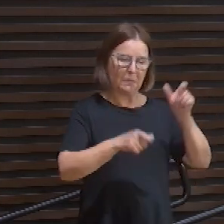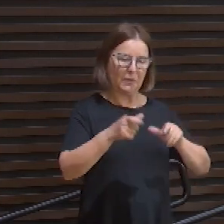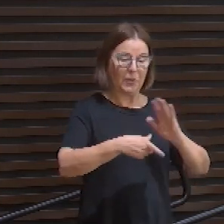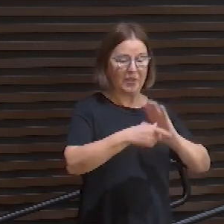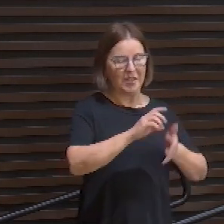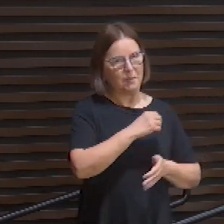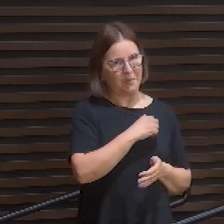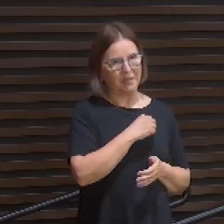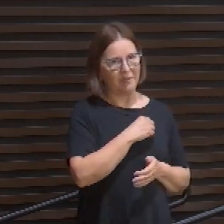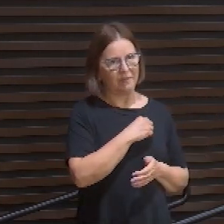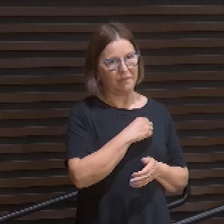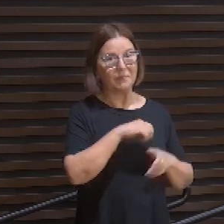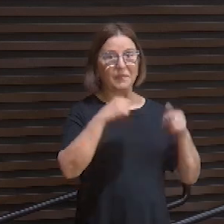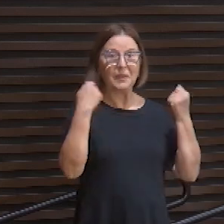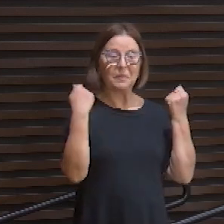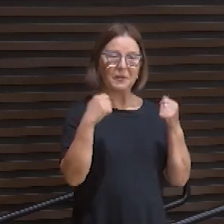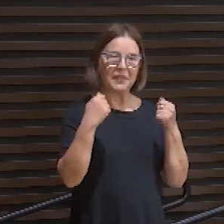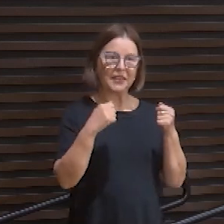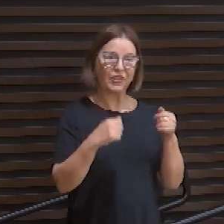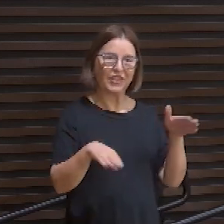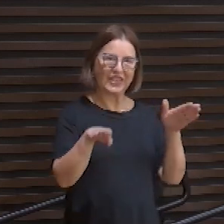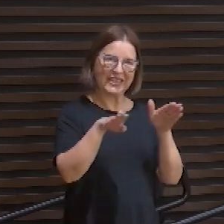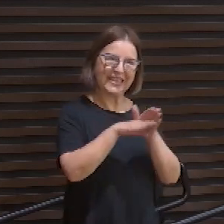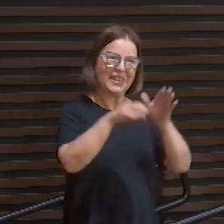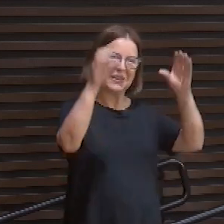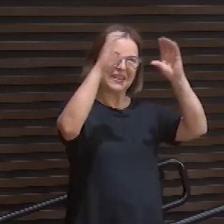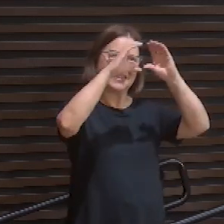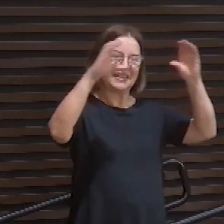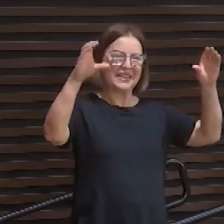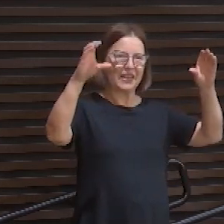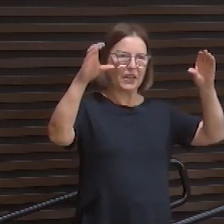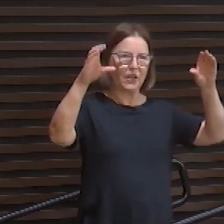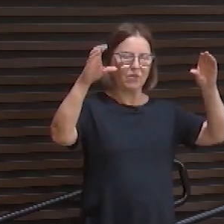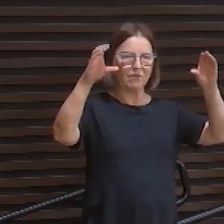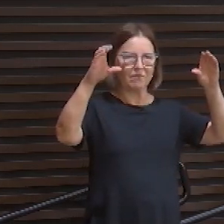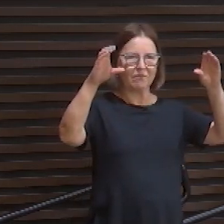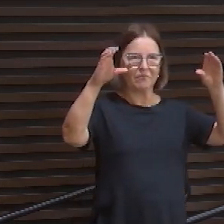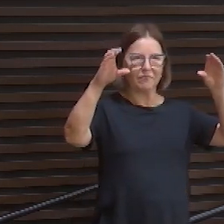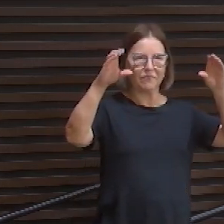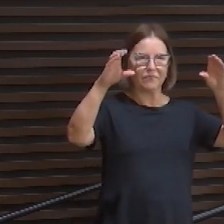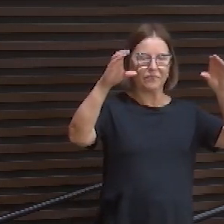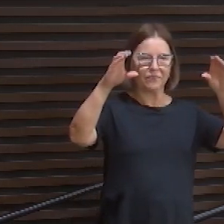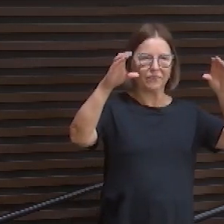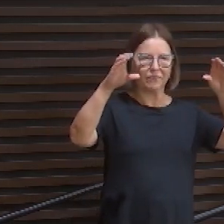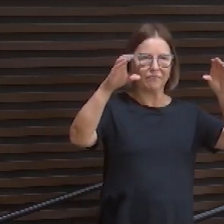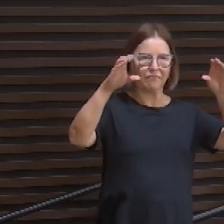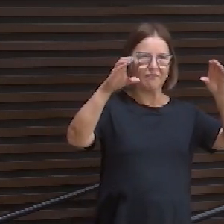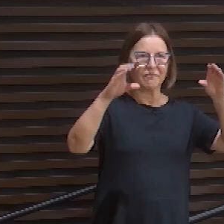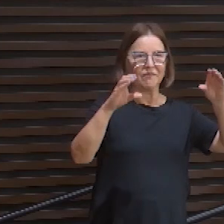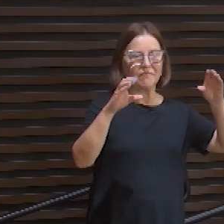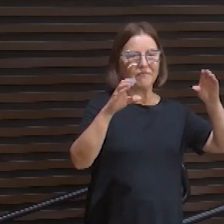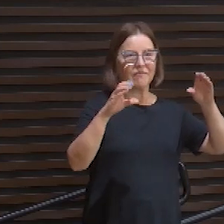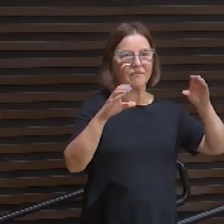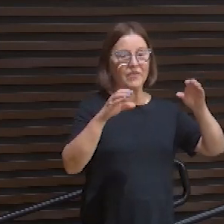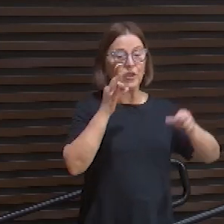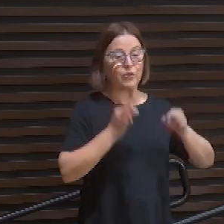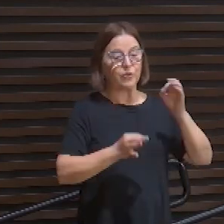contaminadas precisam chegar no céu sobre os efeitos de um sacrifício que